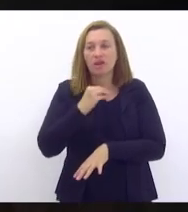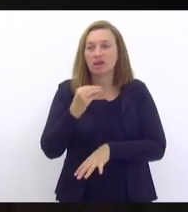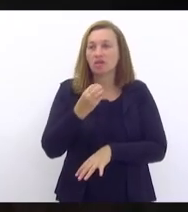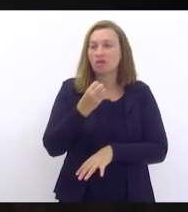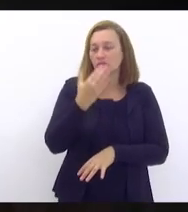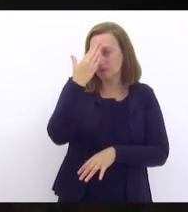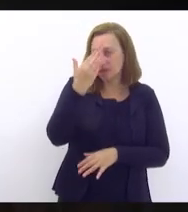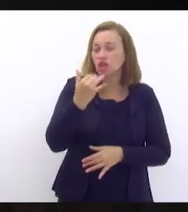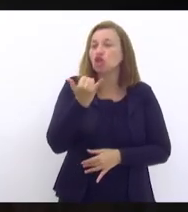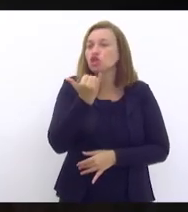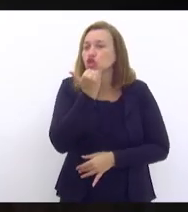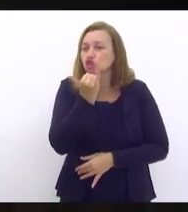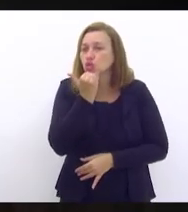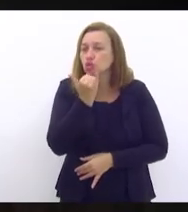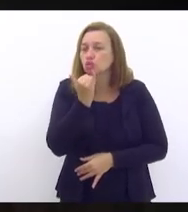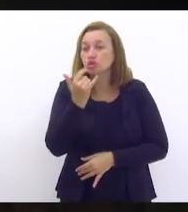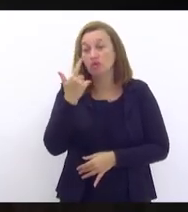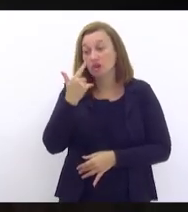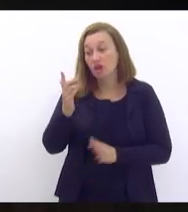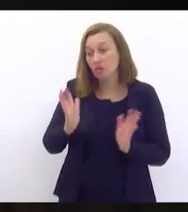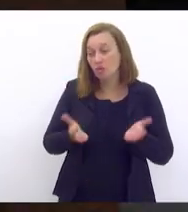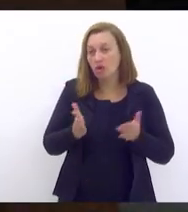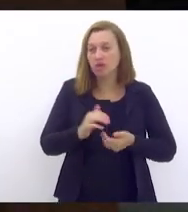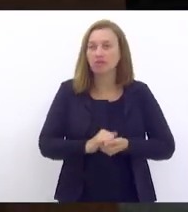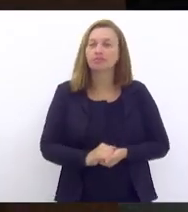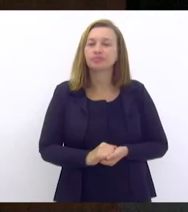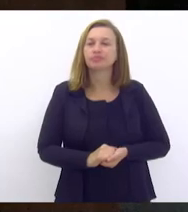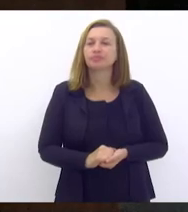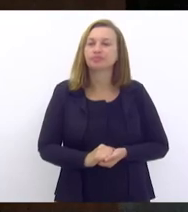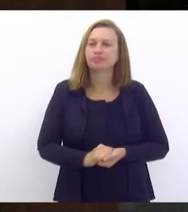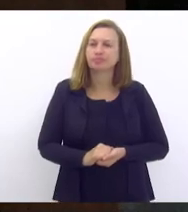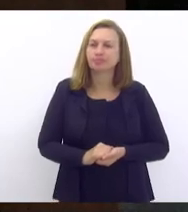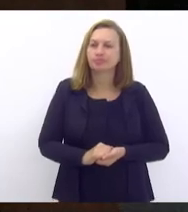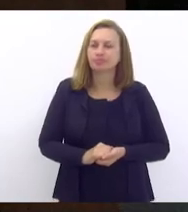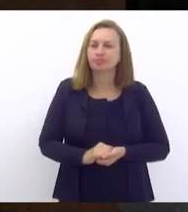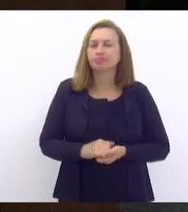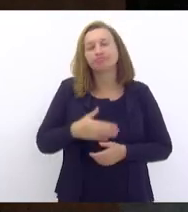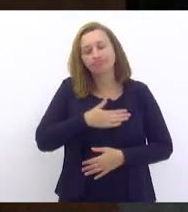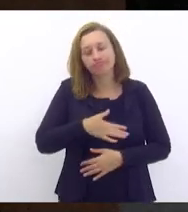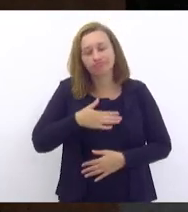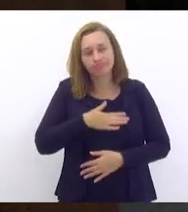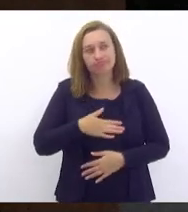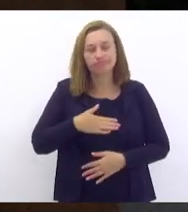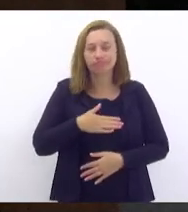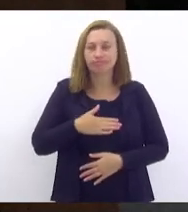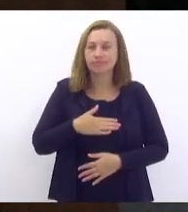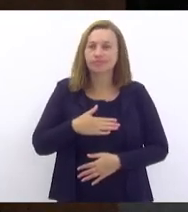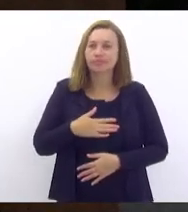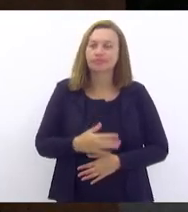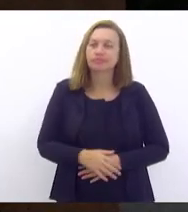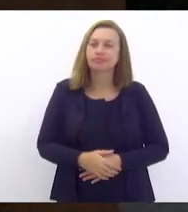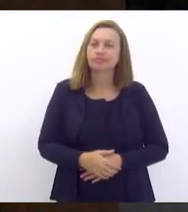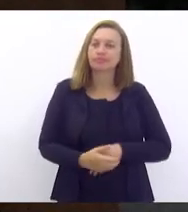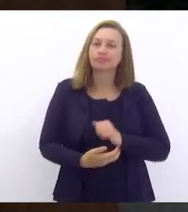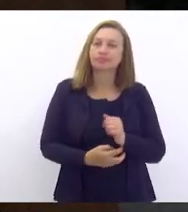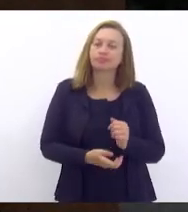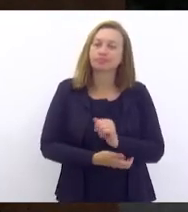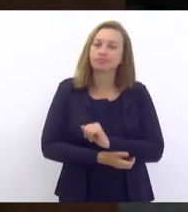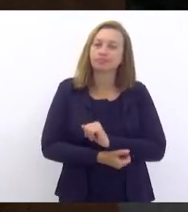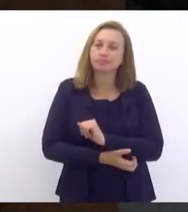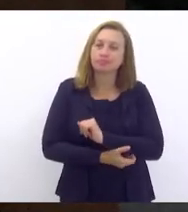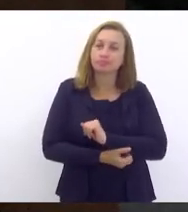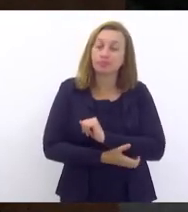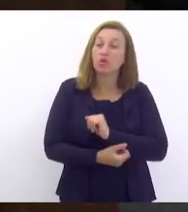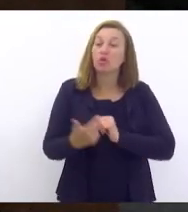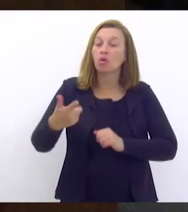Samuel Malafaia. Desculpe que só entrou aqui agora, tá? Senhora presidente, eu gostaria que Vossa Excelência designasse